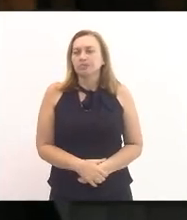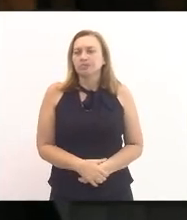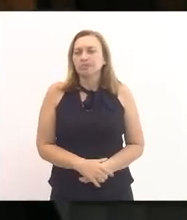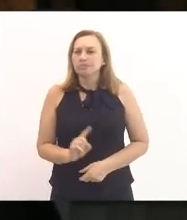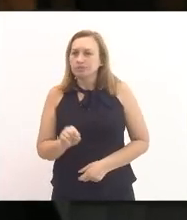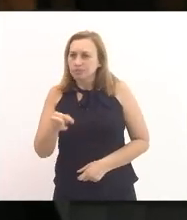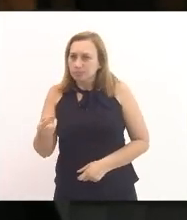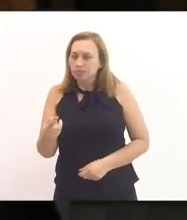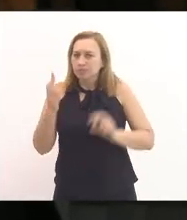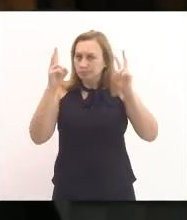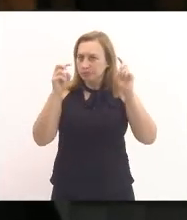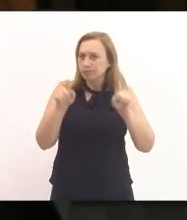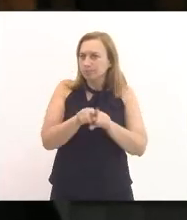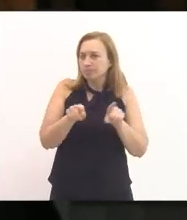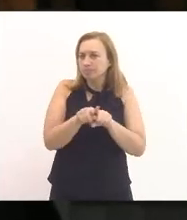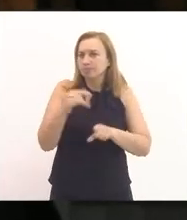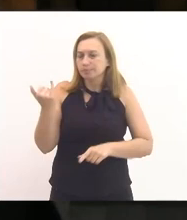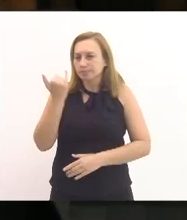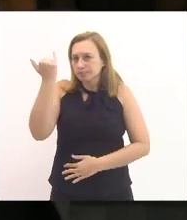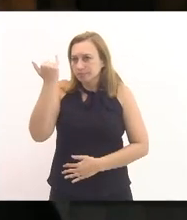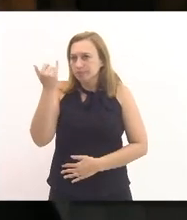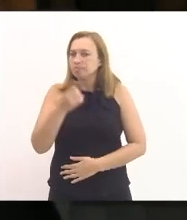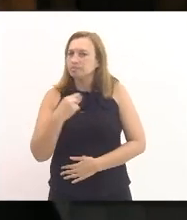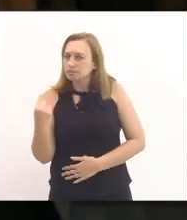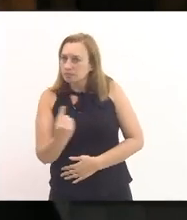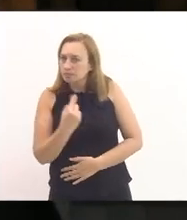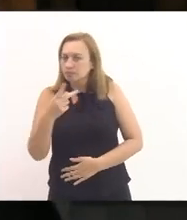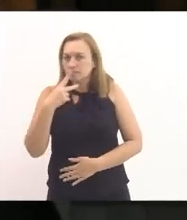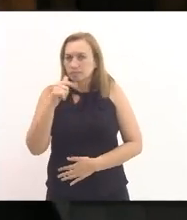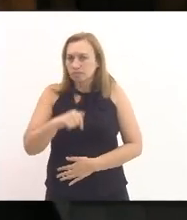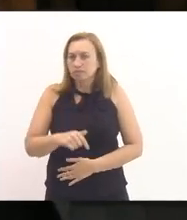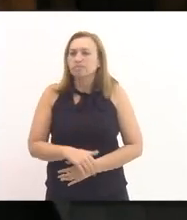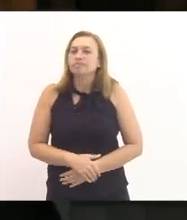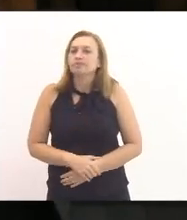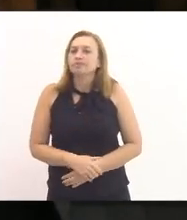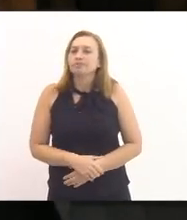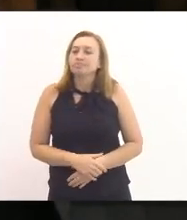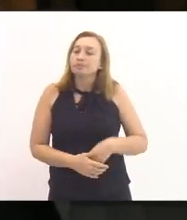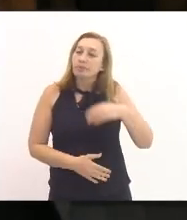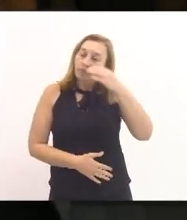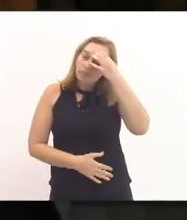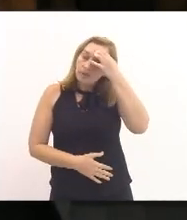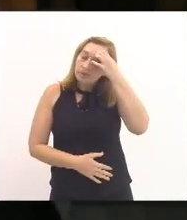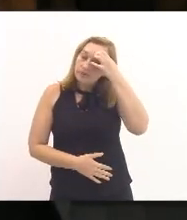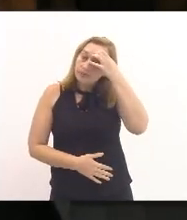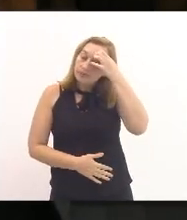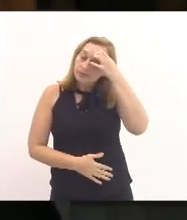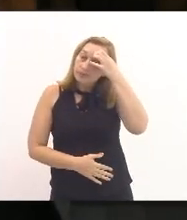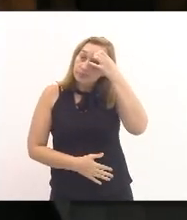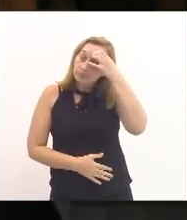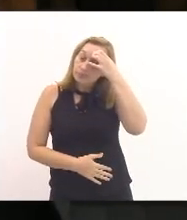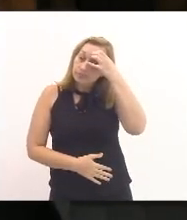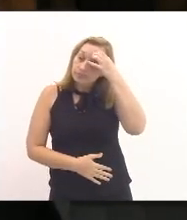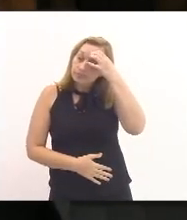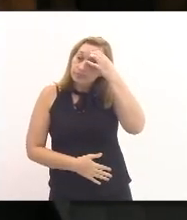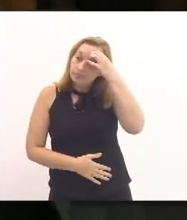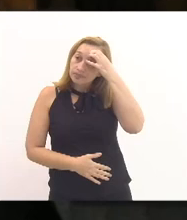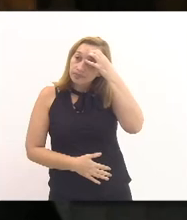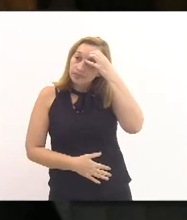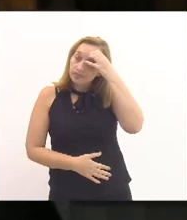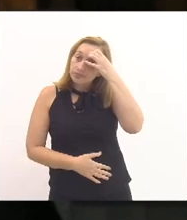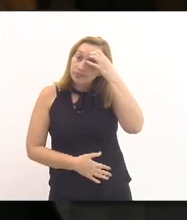é muito prontamente parece muito importante e que nós estariam tamos aqui e é foi objeto da emenda